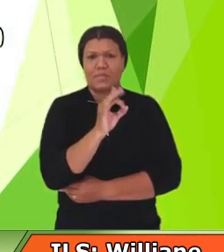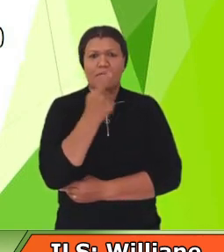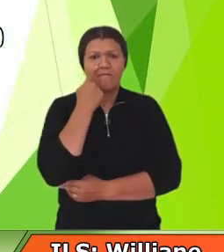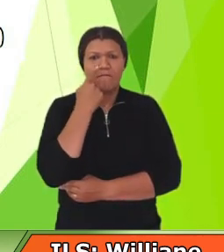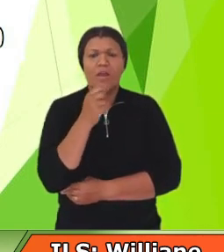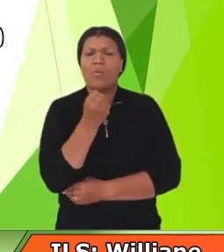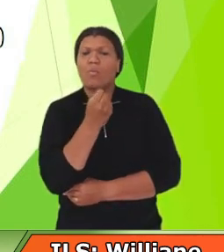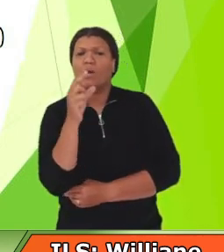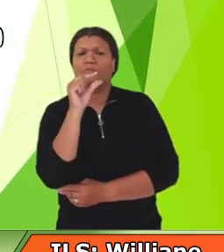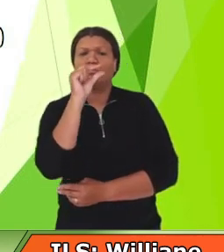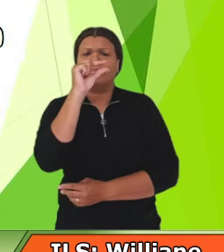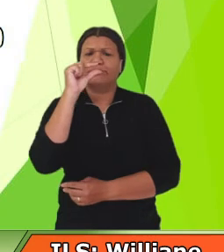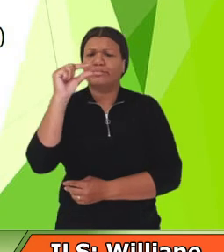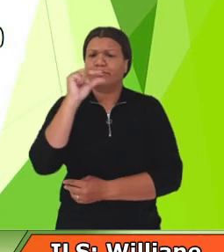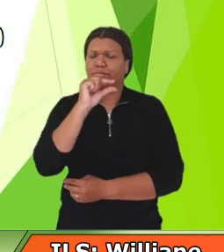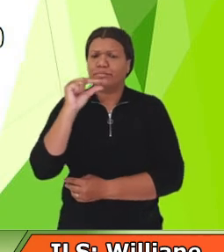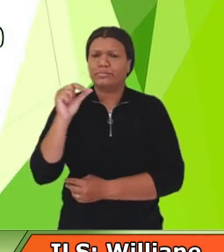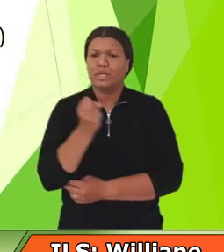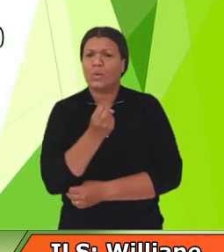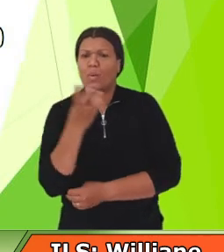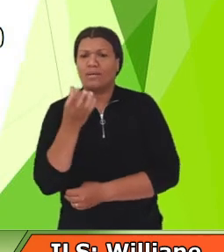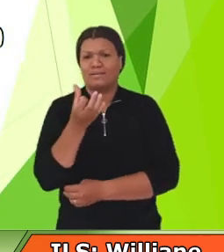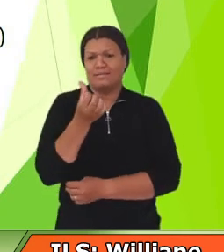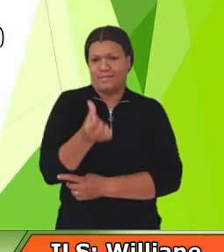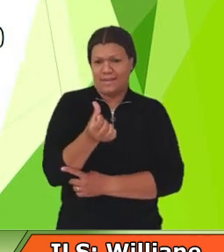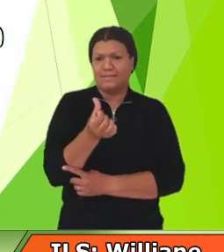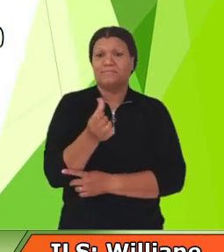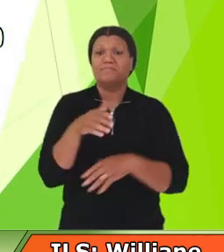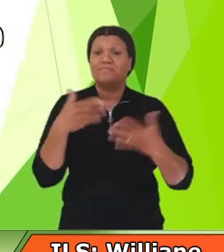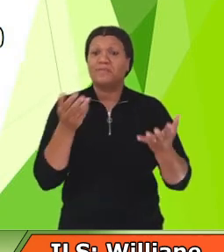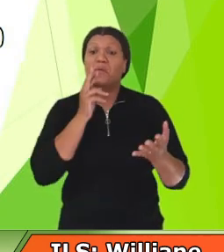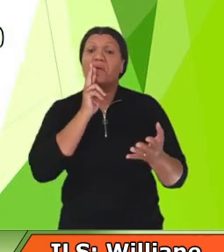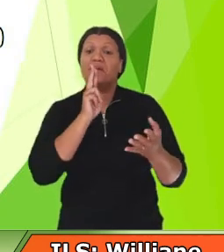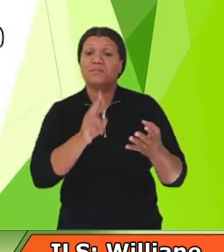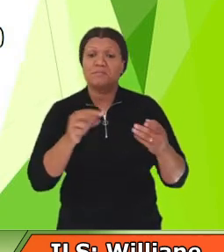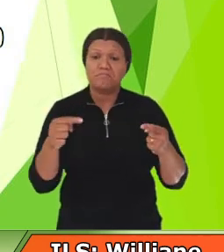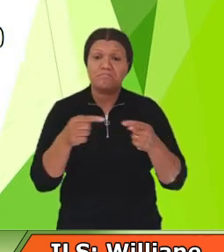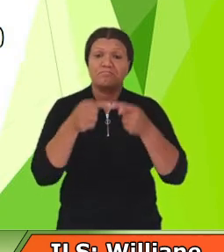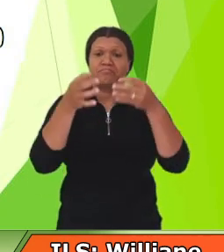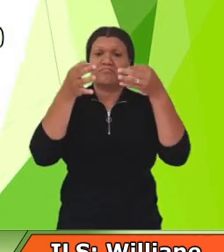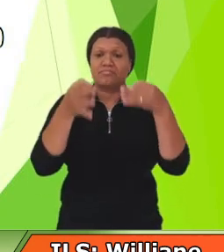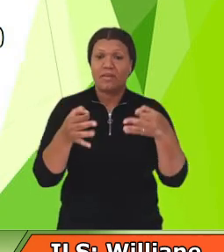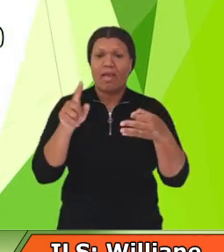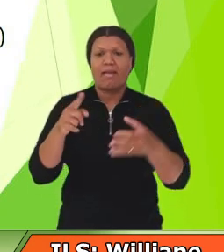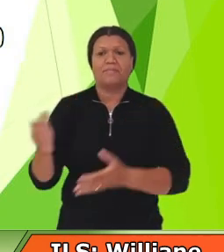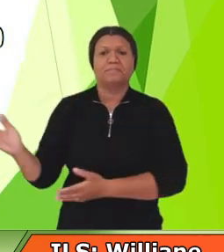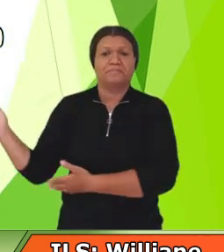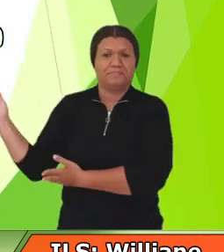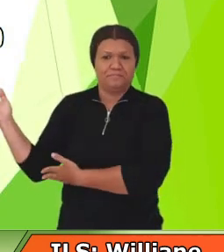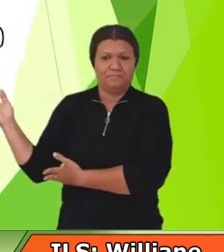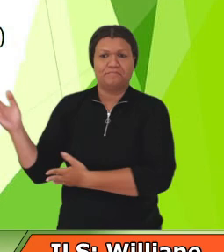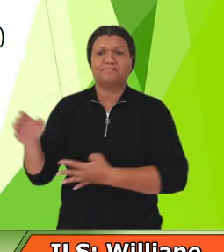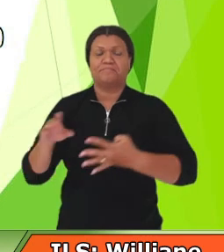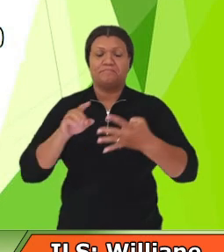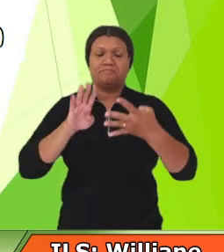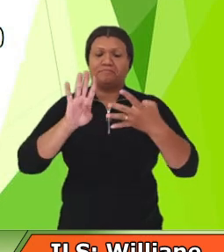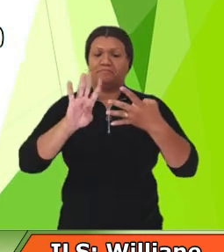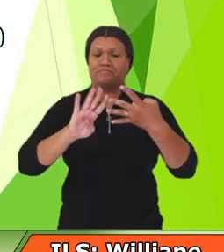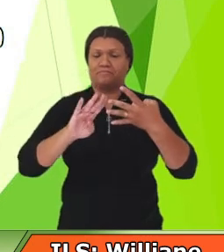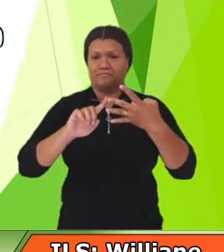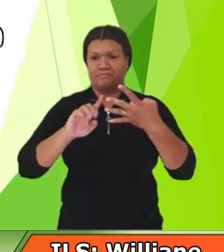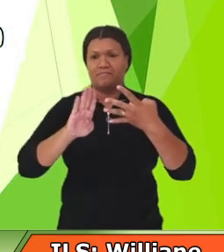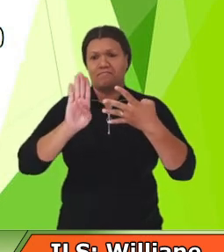e nos cubinhos nós temos 6. Então, a nossa resposta corresponde à